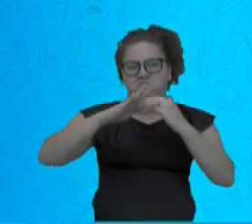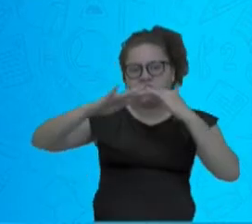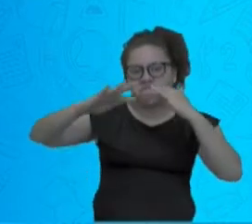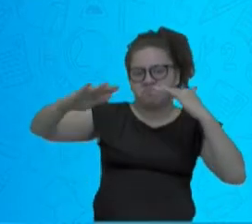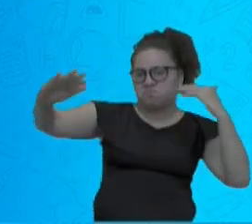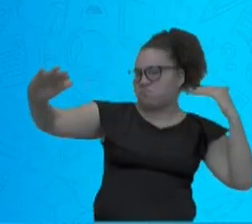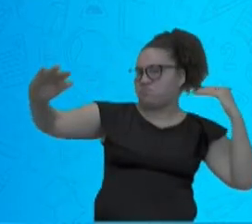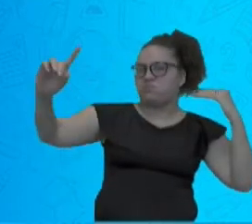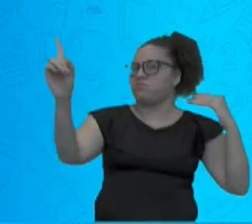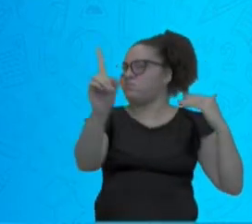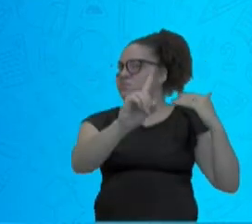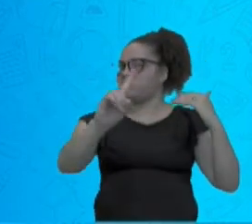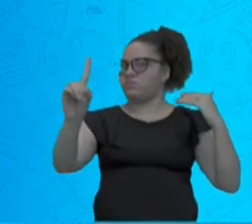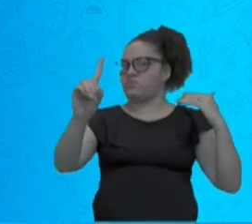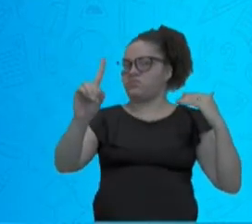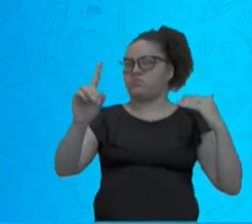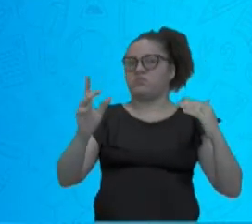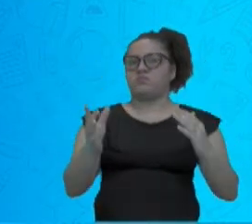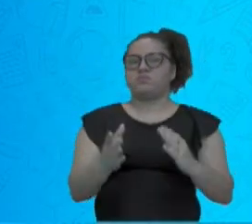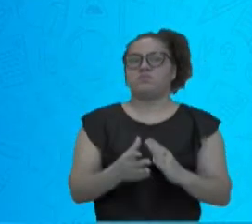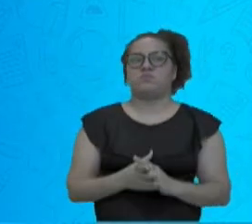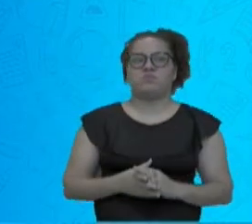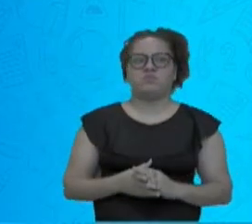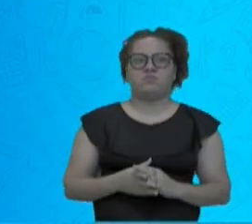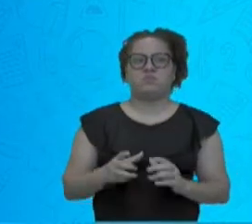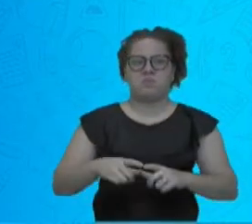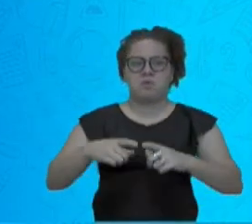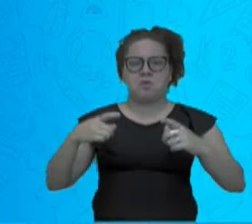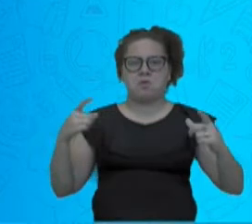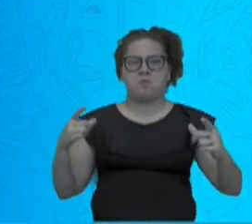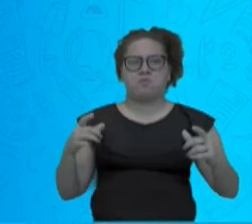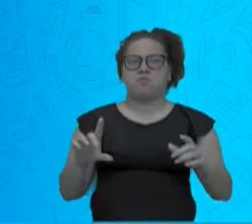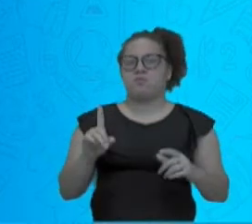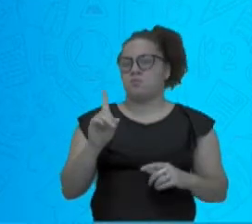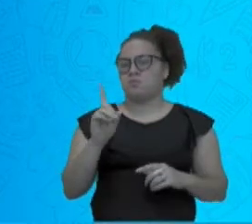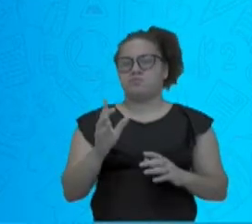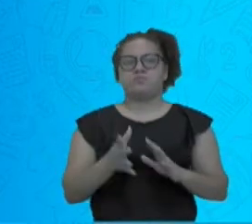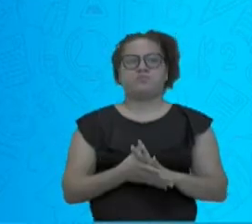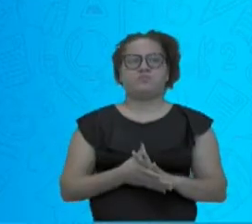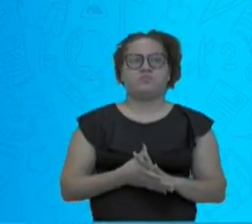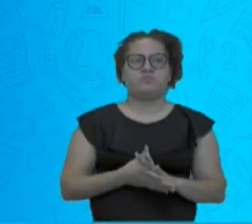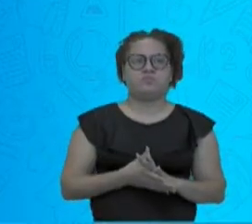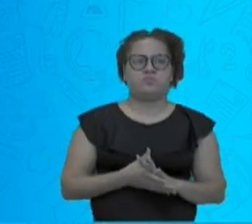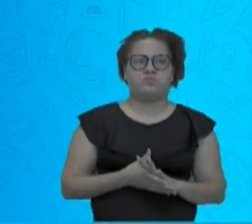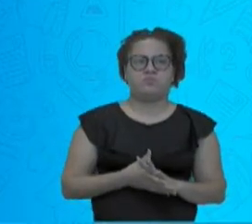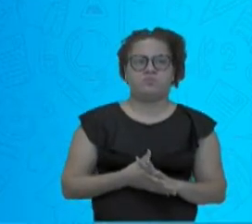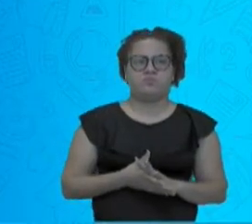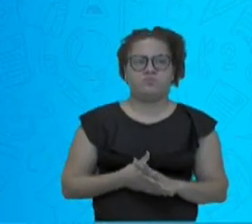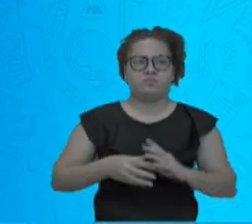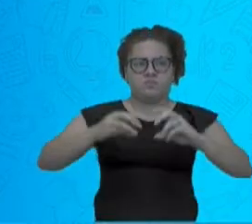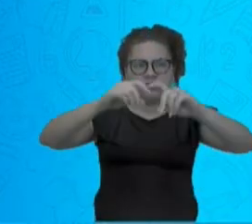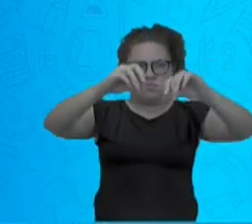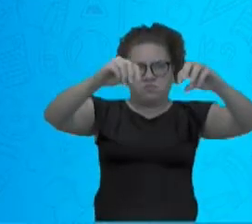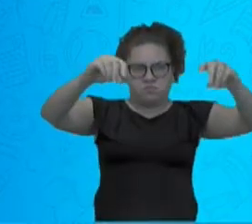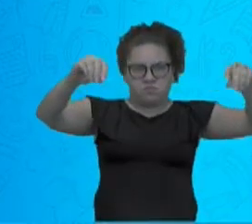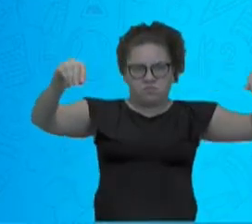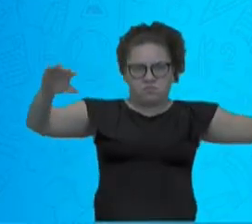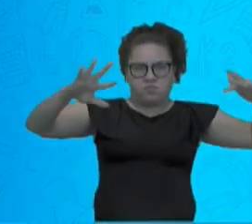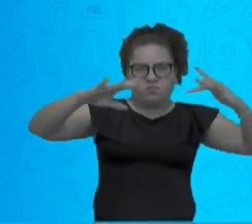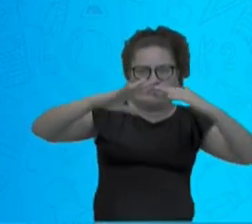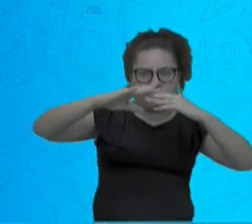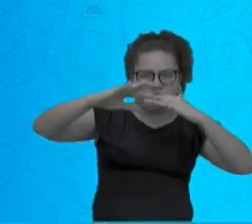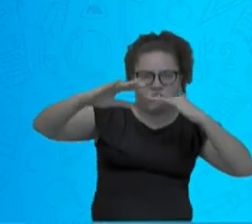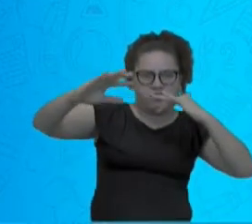relevo, as planícies. Mas eu vou deixar isso aí para o finalzinho. É um terreno mais ou menos